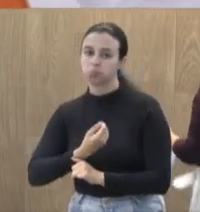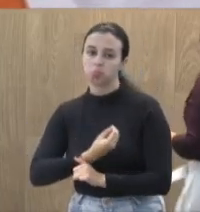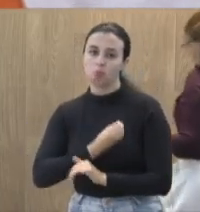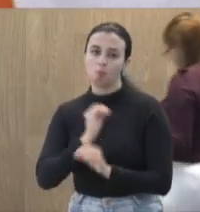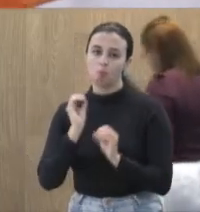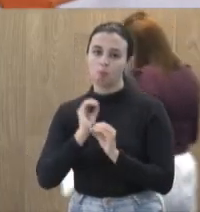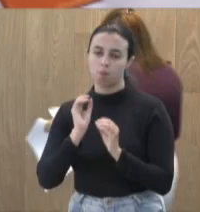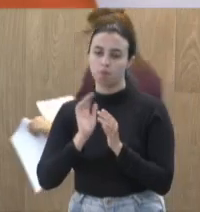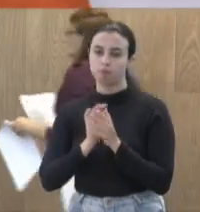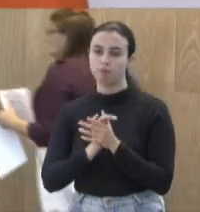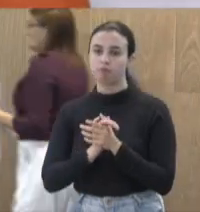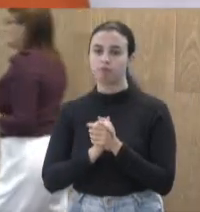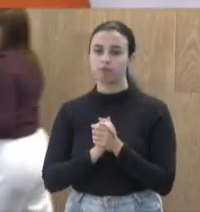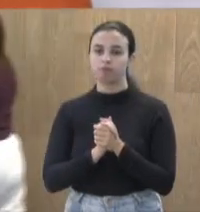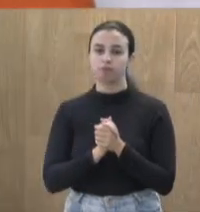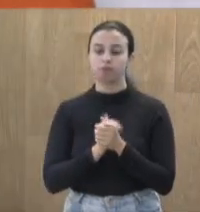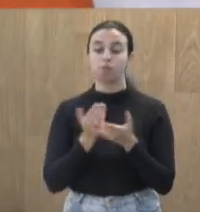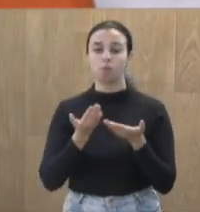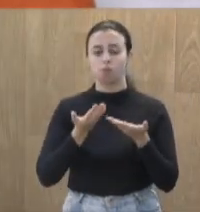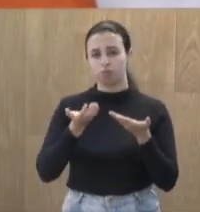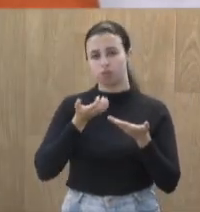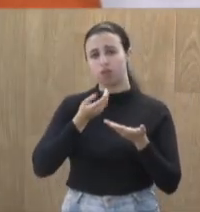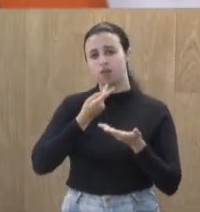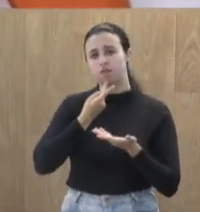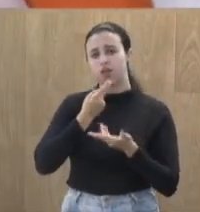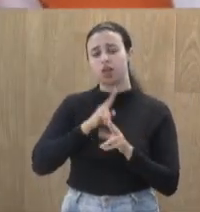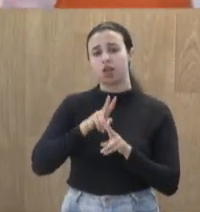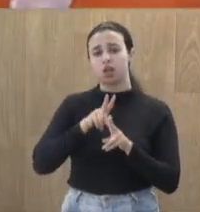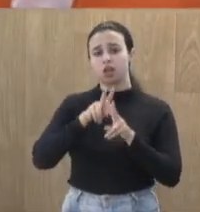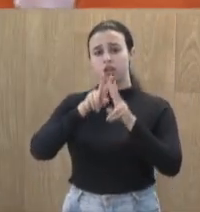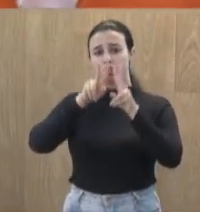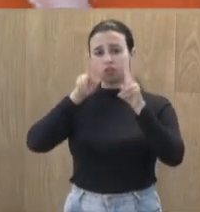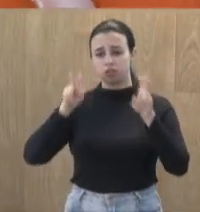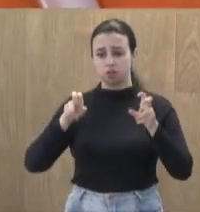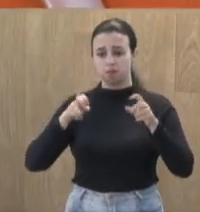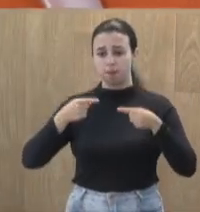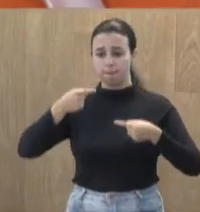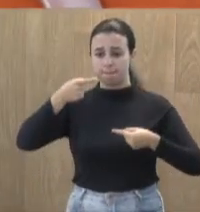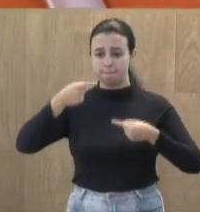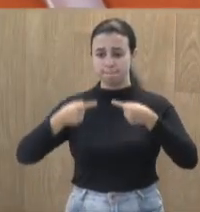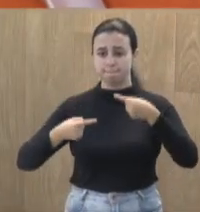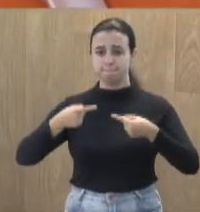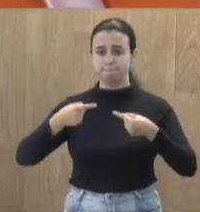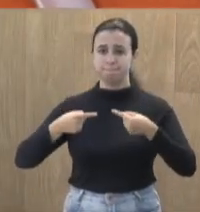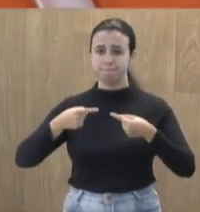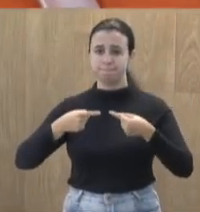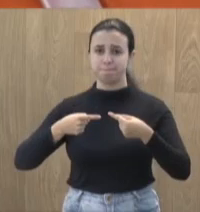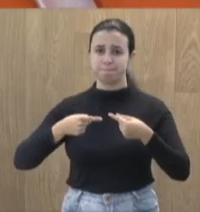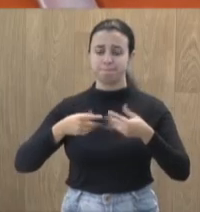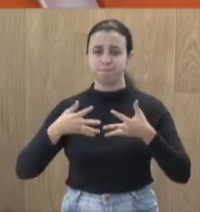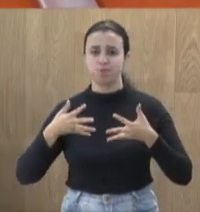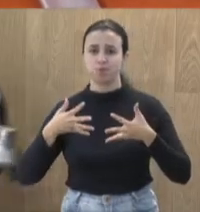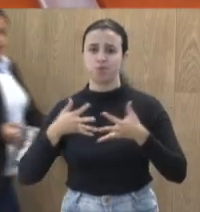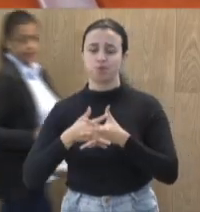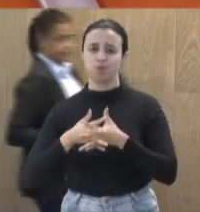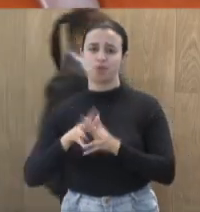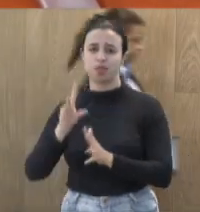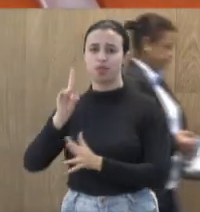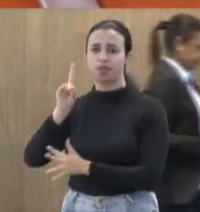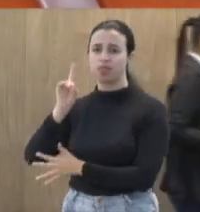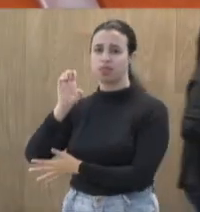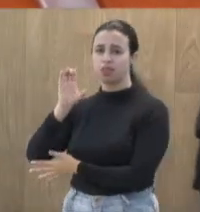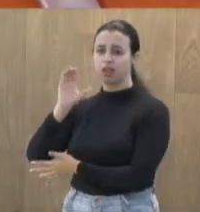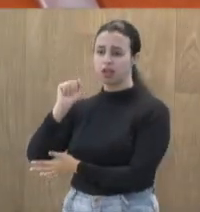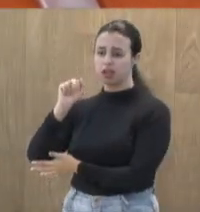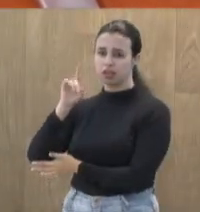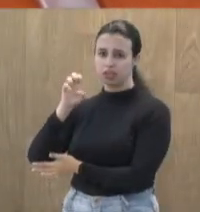Eu quero dissertar hoje sobre o tema decadência política de Divinópolis, o que que a gente está